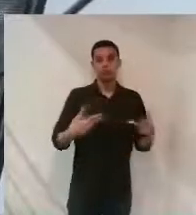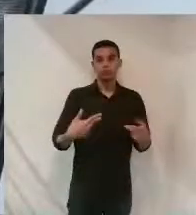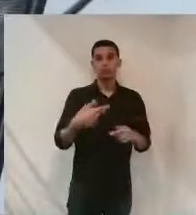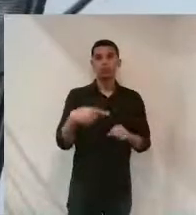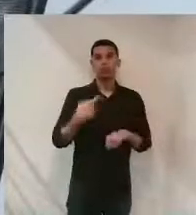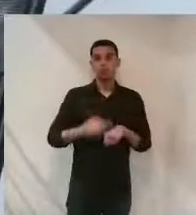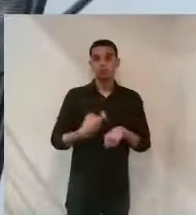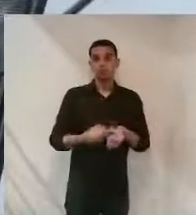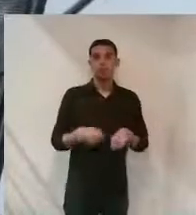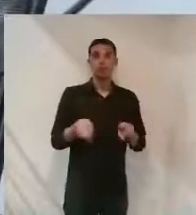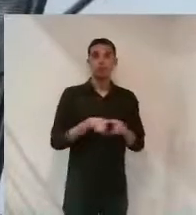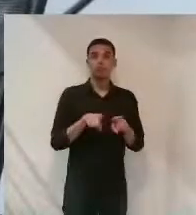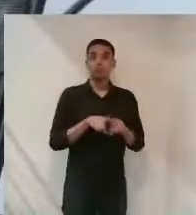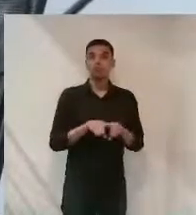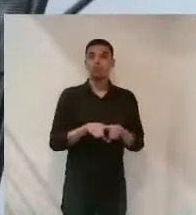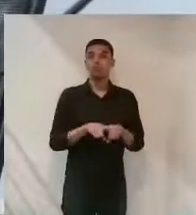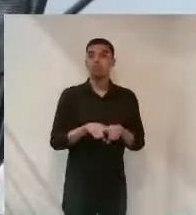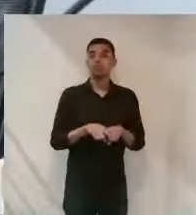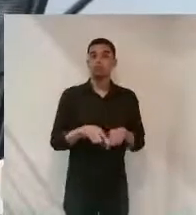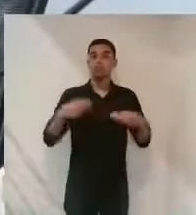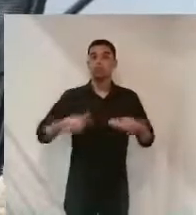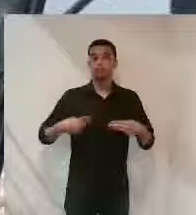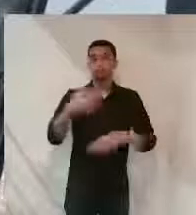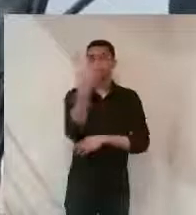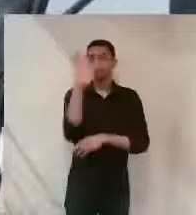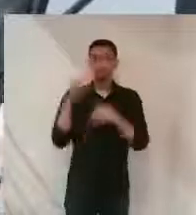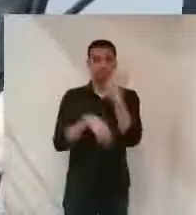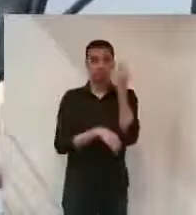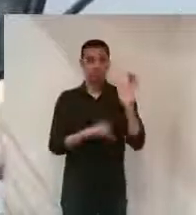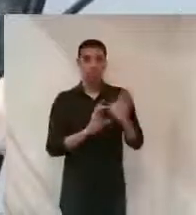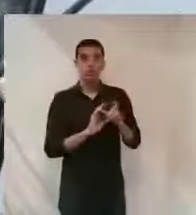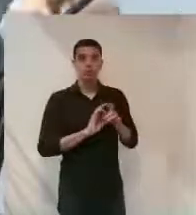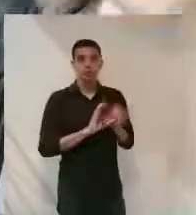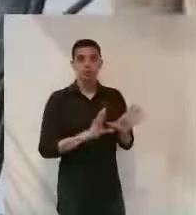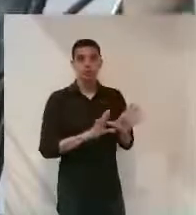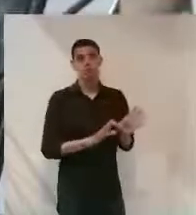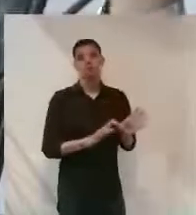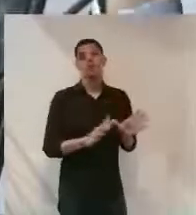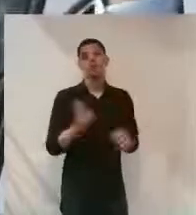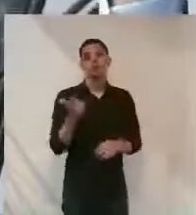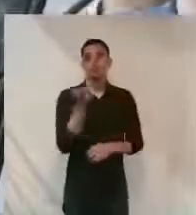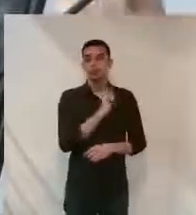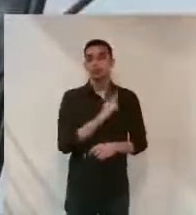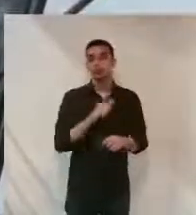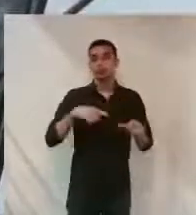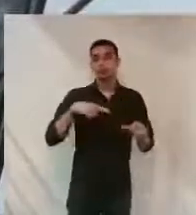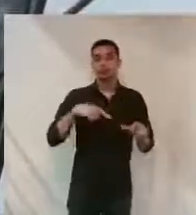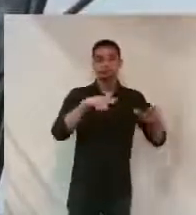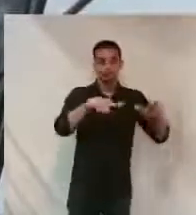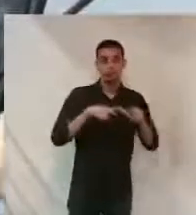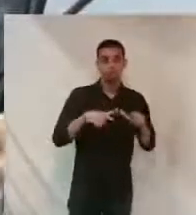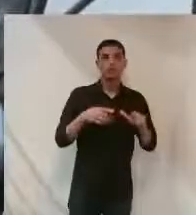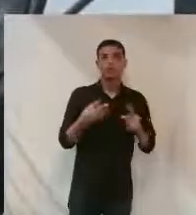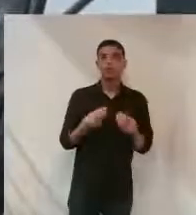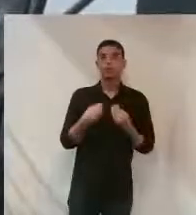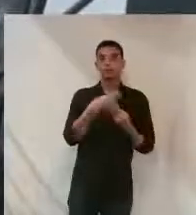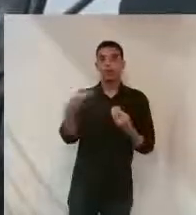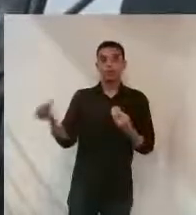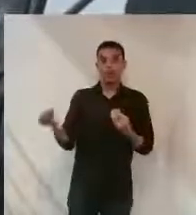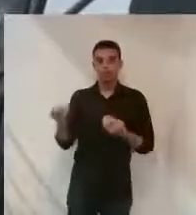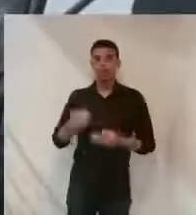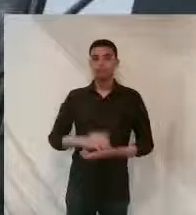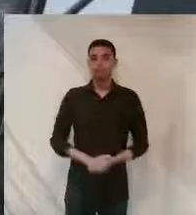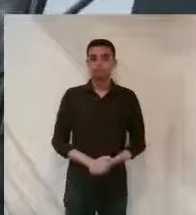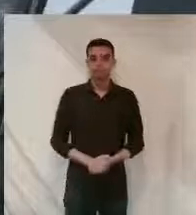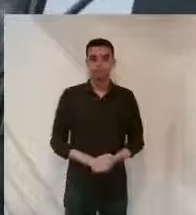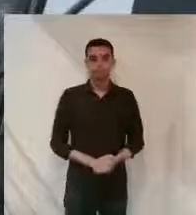do Meio Ambiente a emitir o Recicla Mais. Tá? Então, ele tem que atender a todos esses critérios e o Instituto Rever ele atende a todos estes